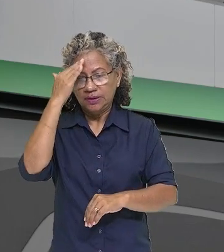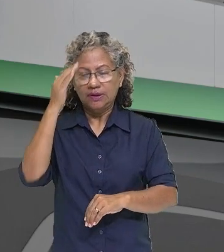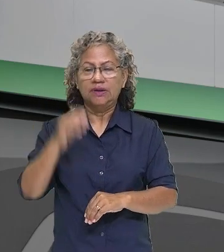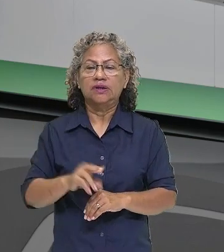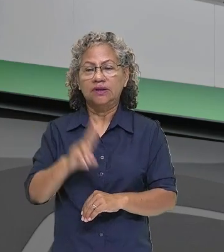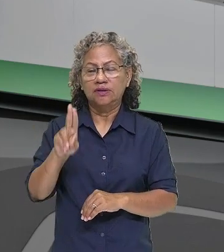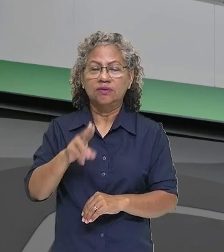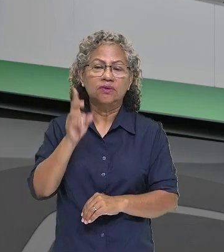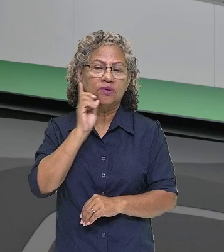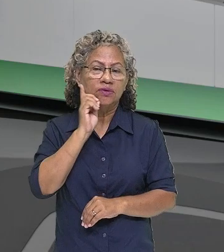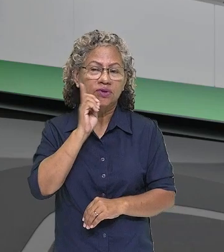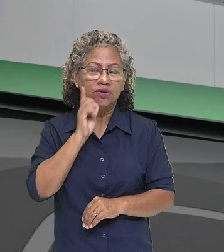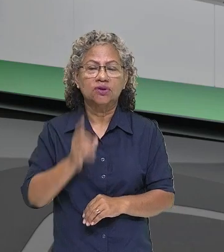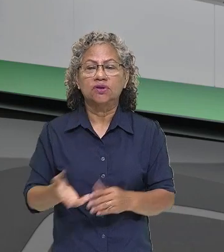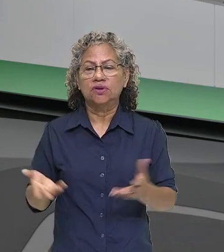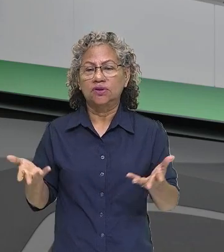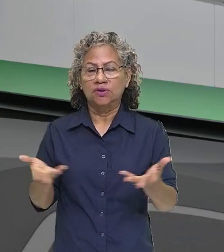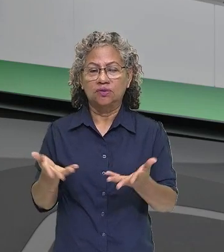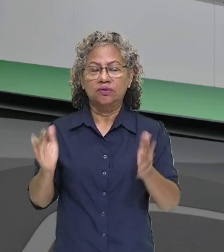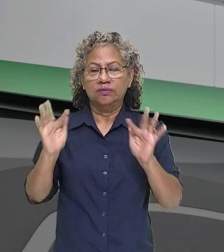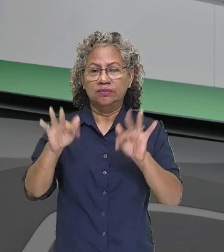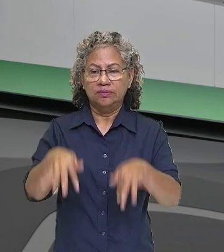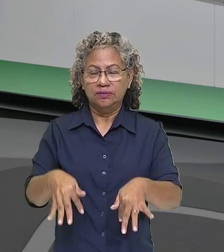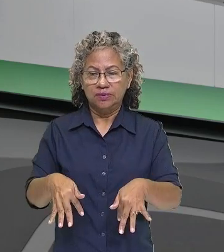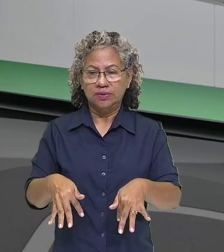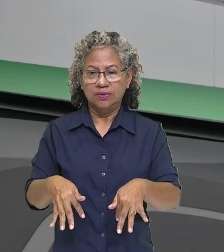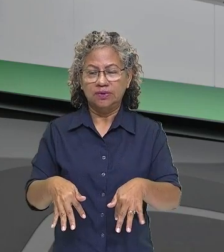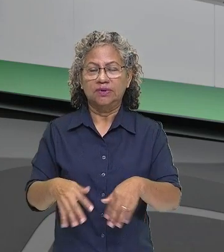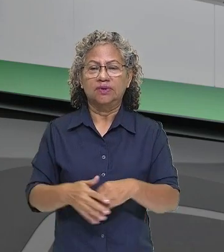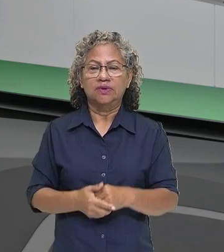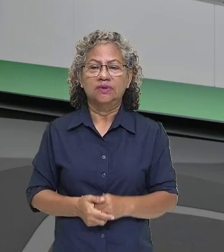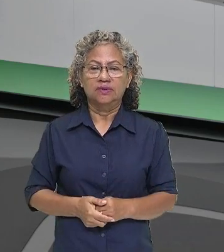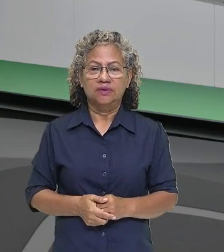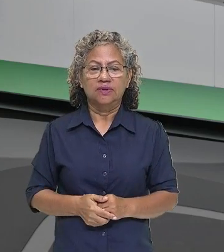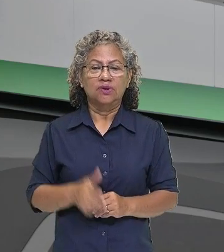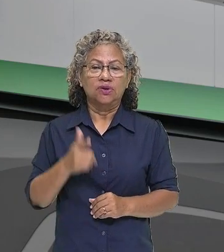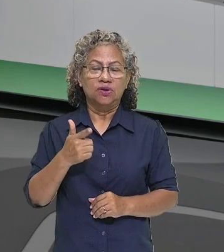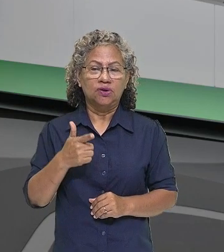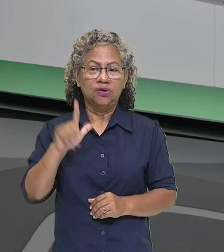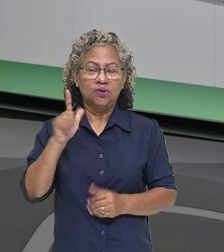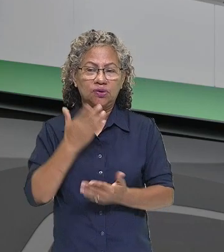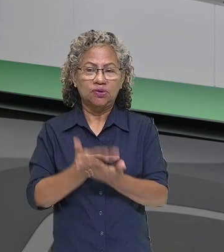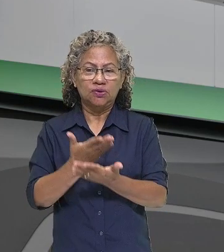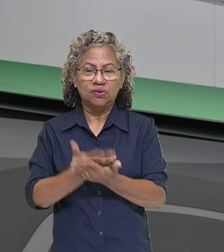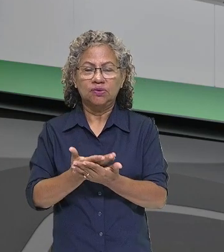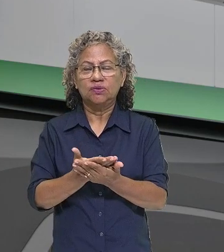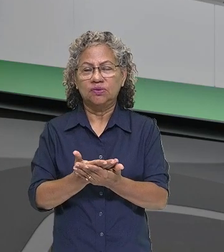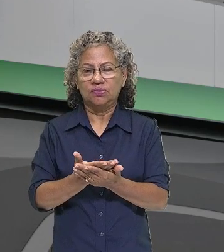finalizo e eu espero vocês em uma outra oportunidade.